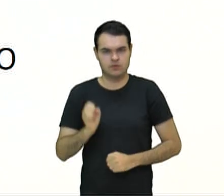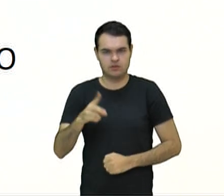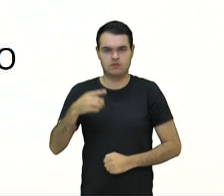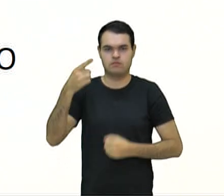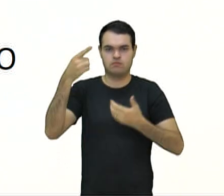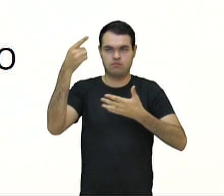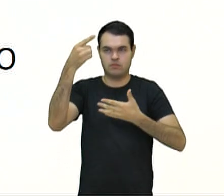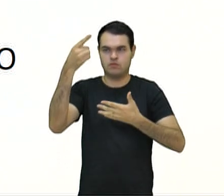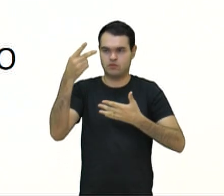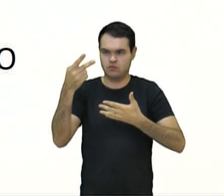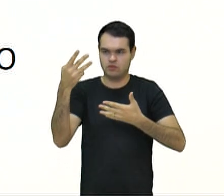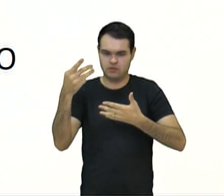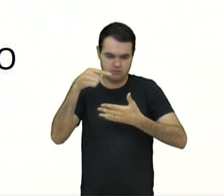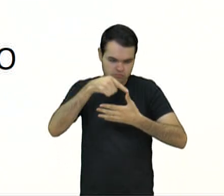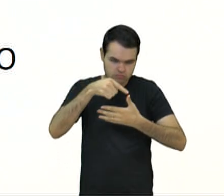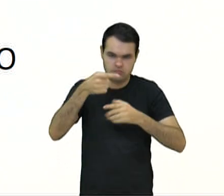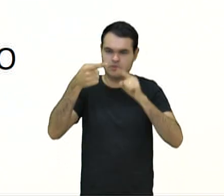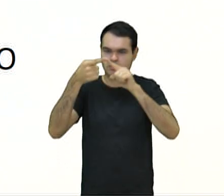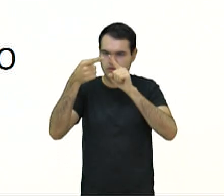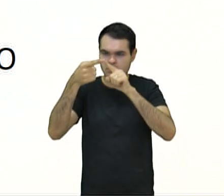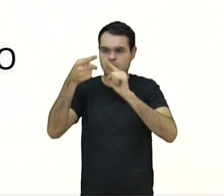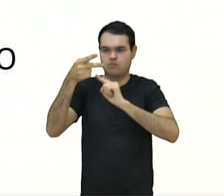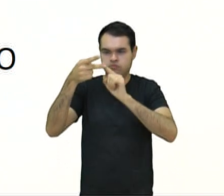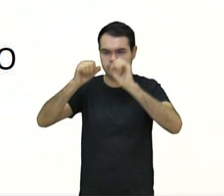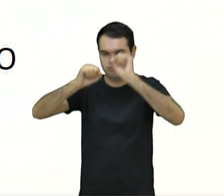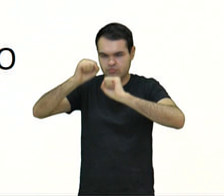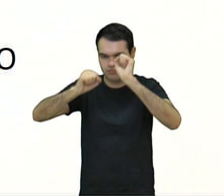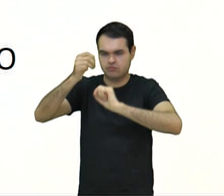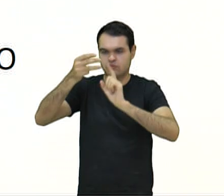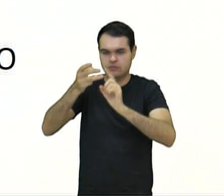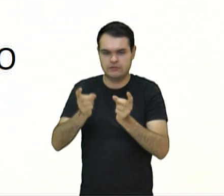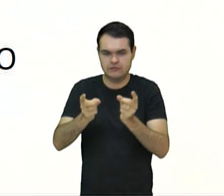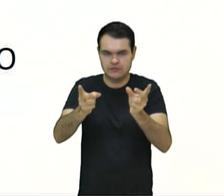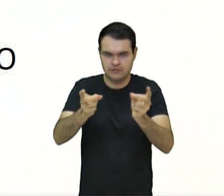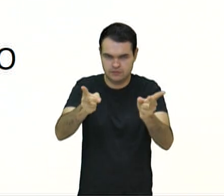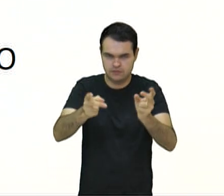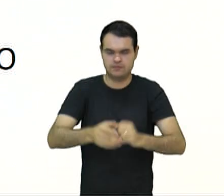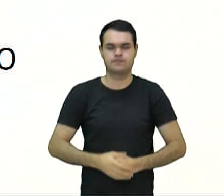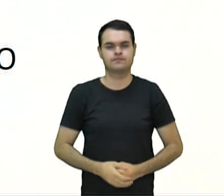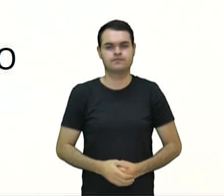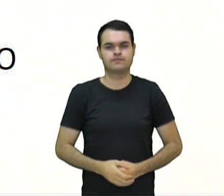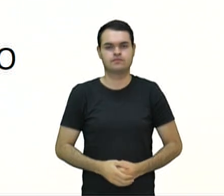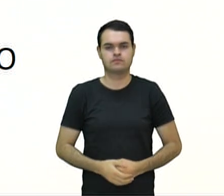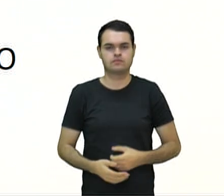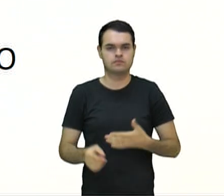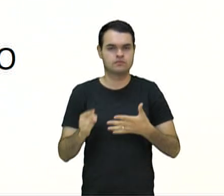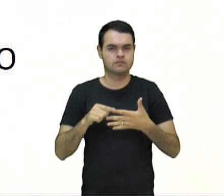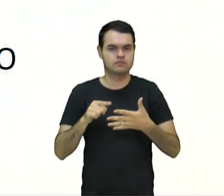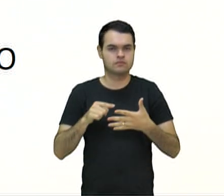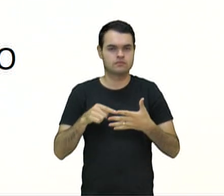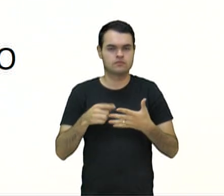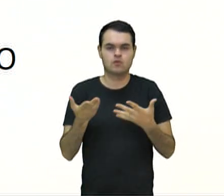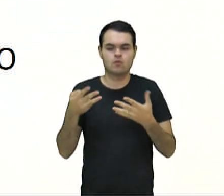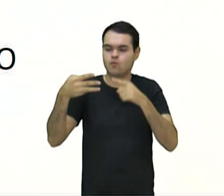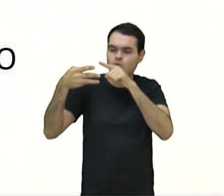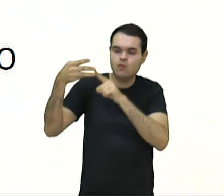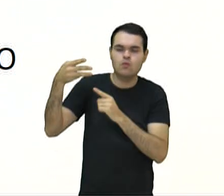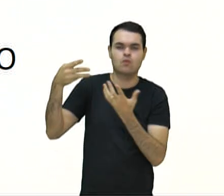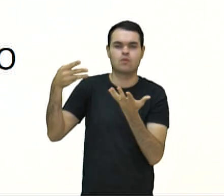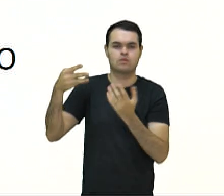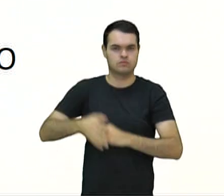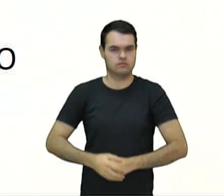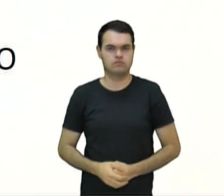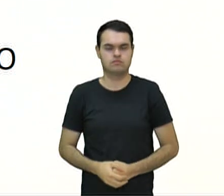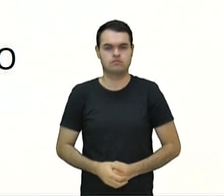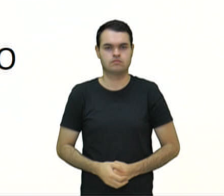para o segundo setor, os produtos são industrializados e enviados para o comércio. E a agricultura? Qual setor faz parte da